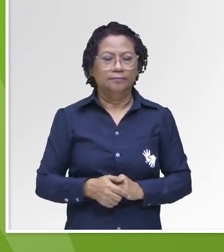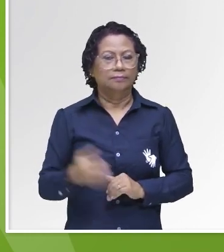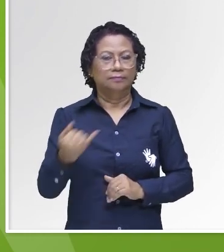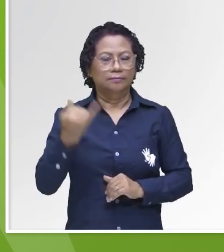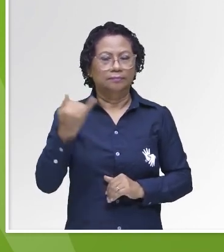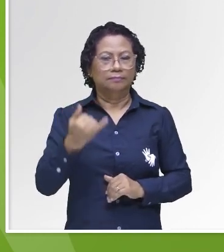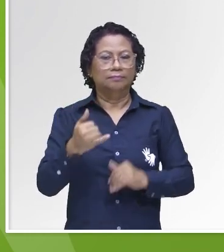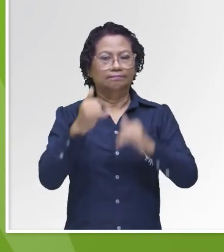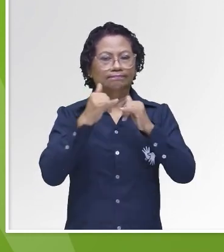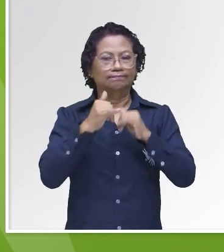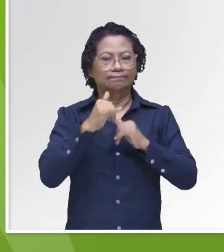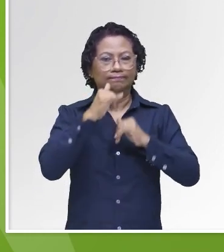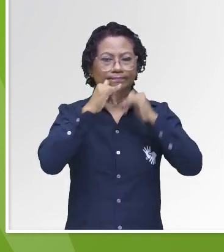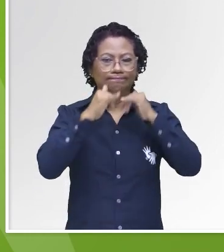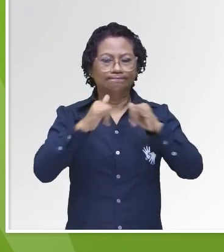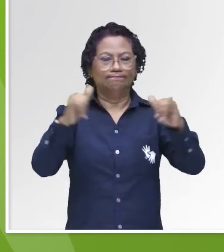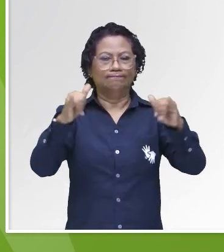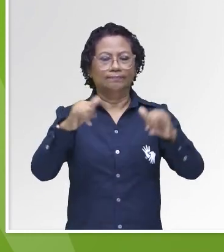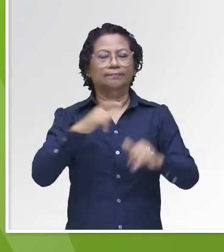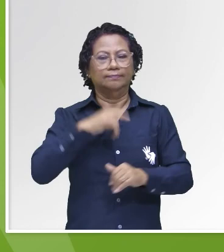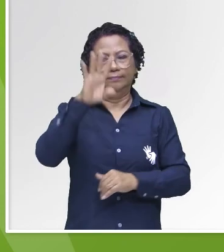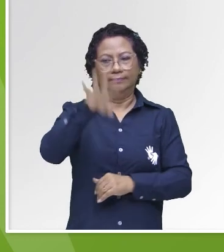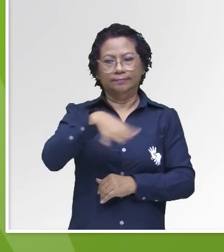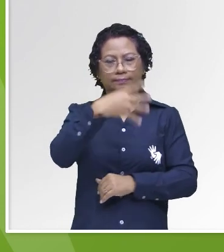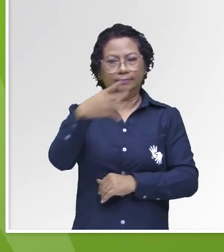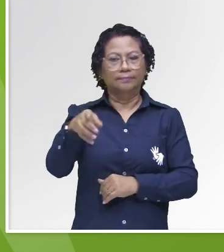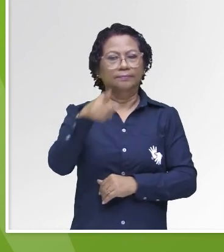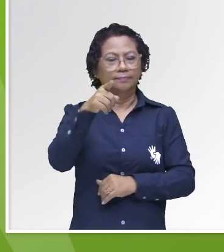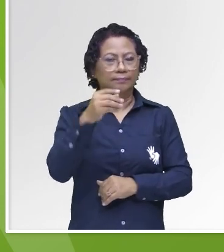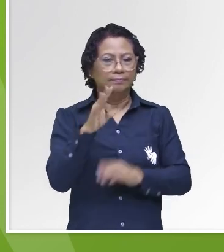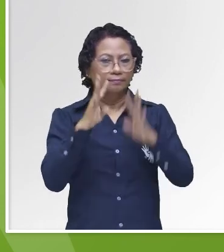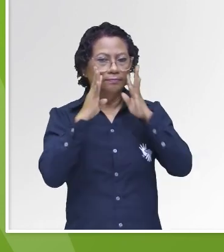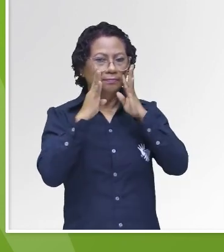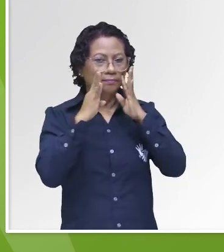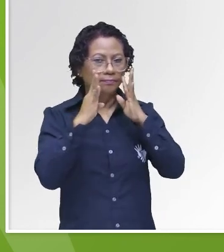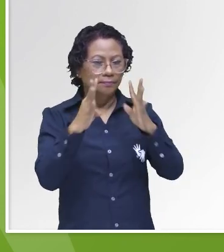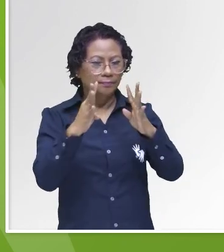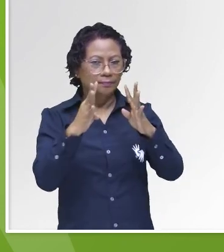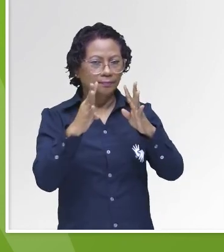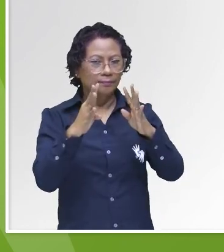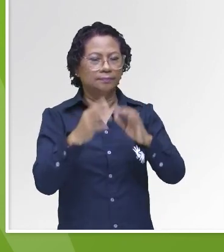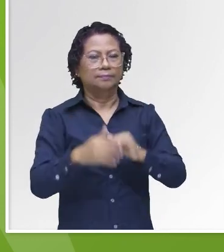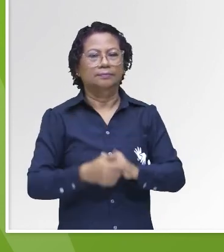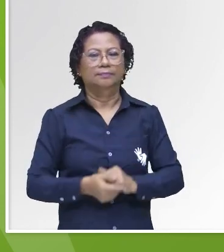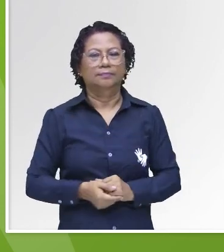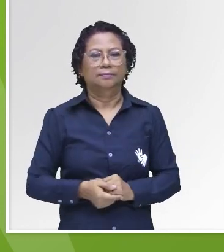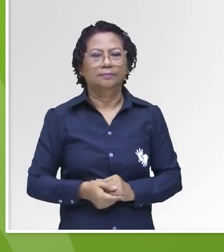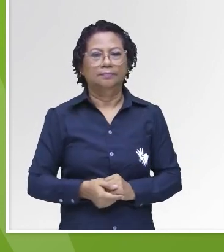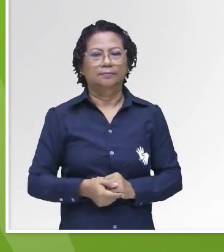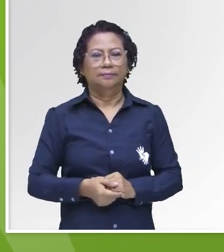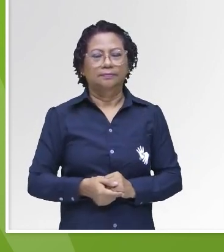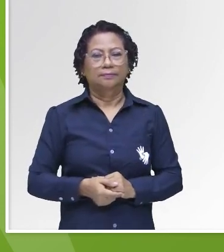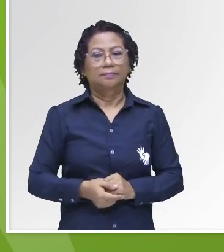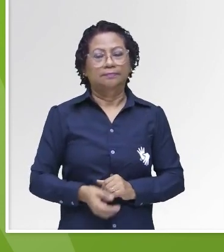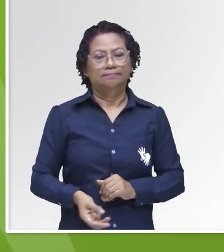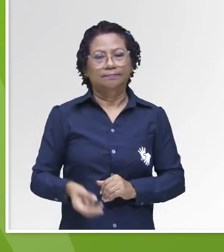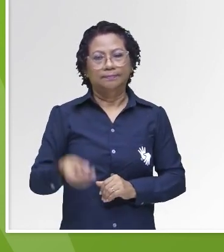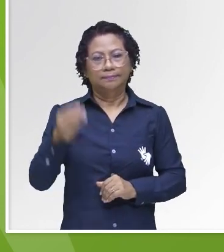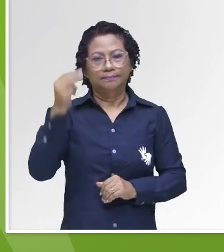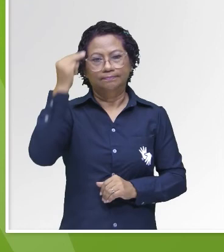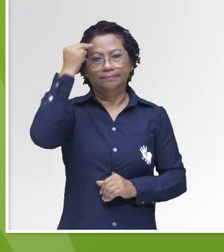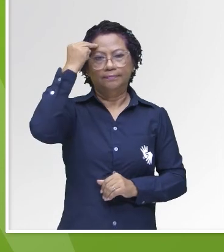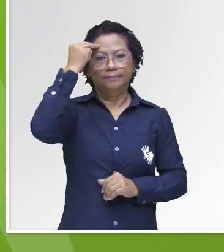temos aqui a tabelinha de novo para vocês do lançamento oblíquo. Tabelinha do lançamento oblíquo.